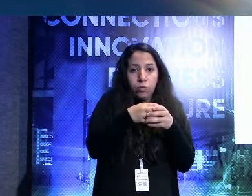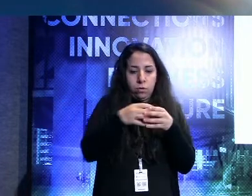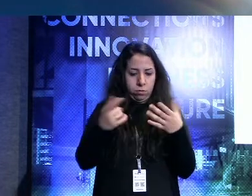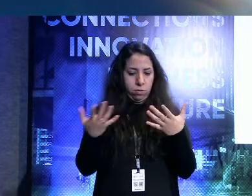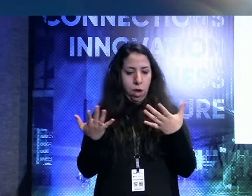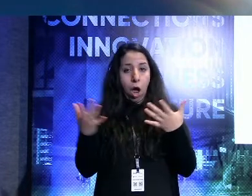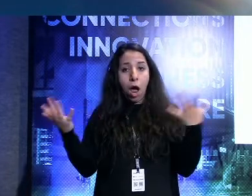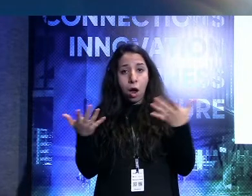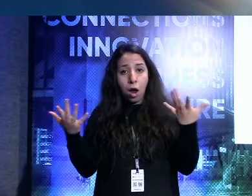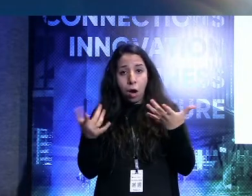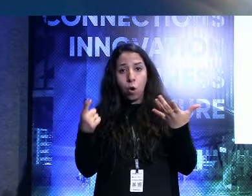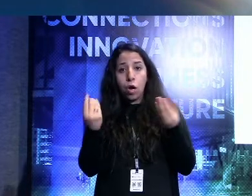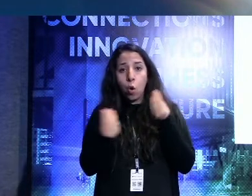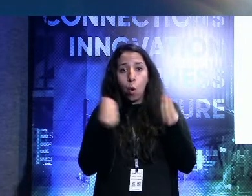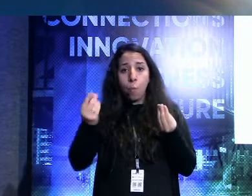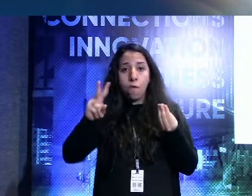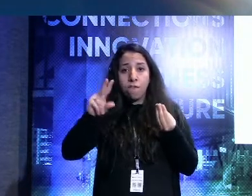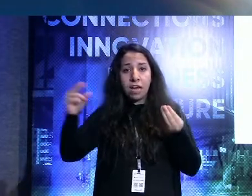né?